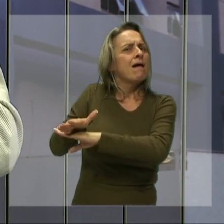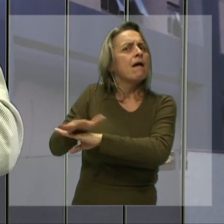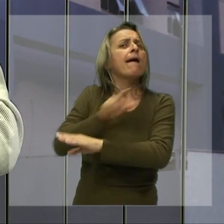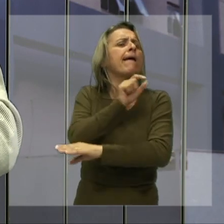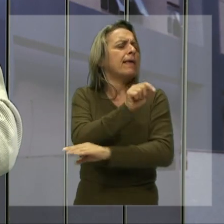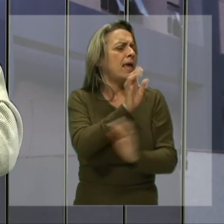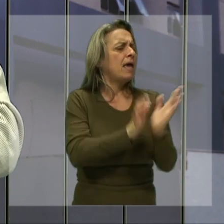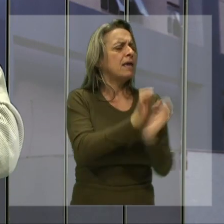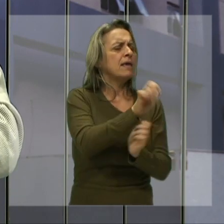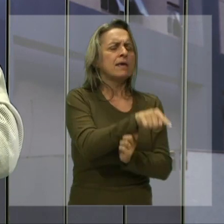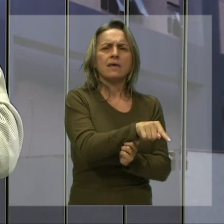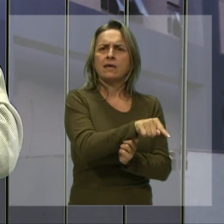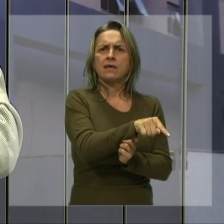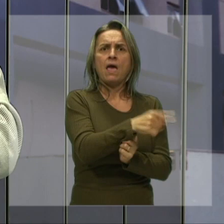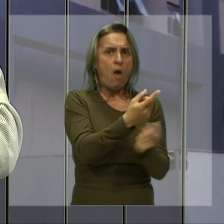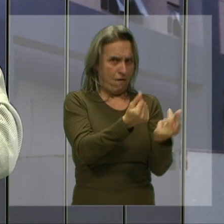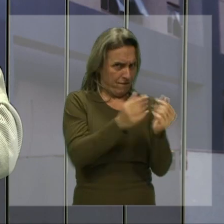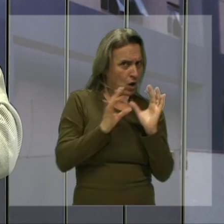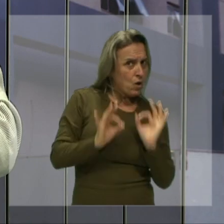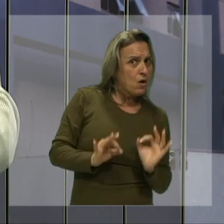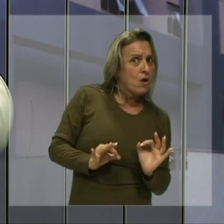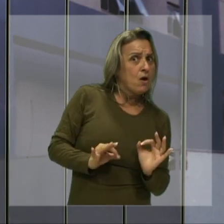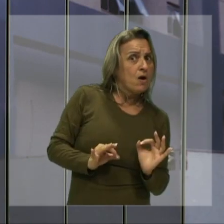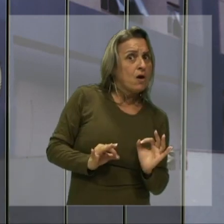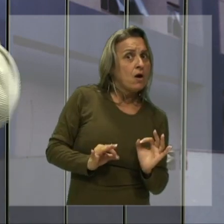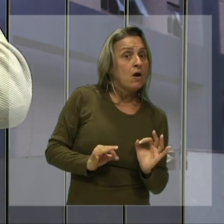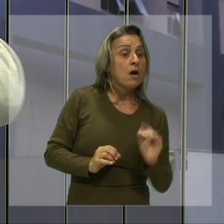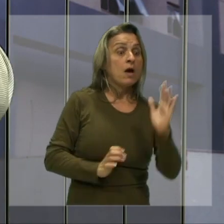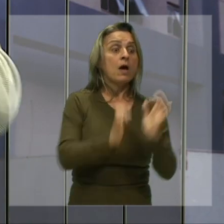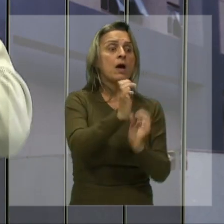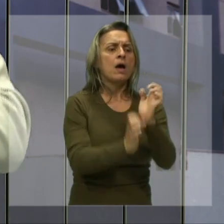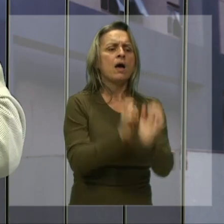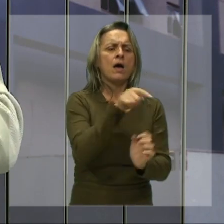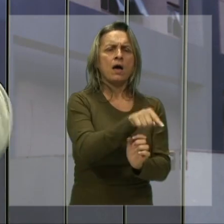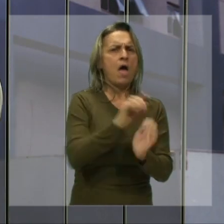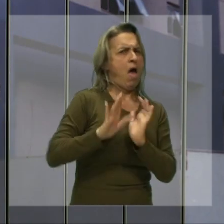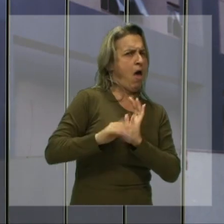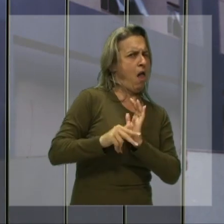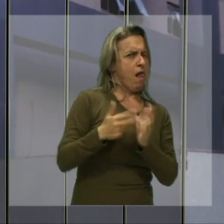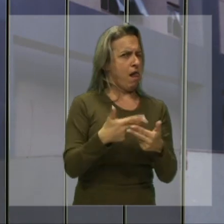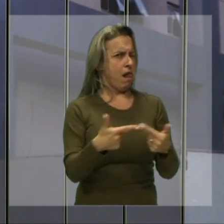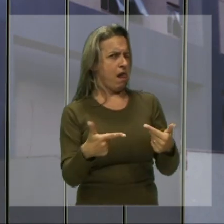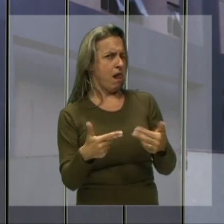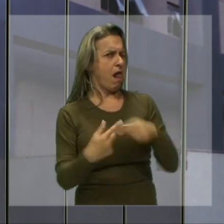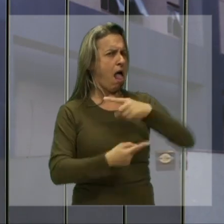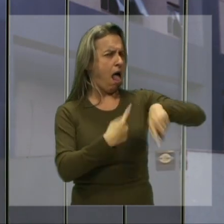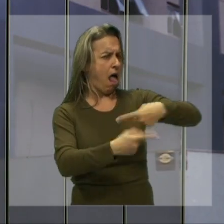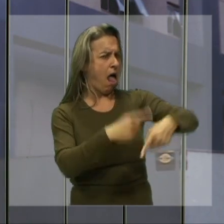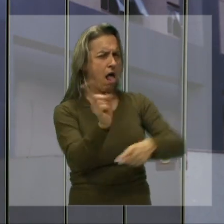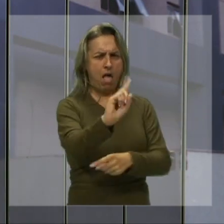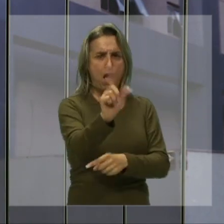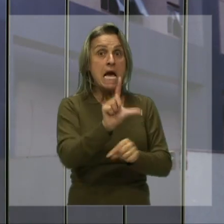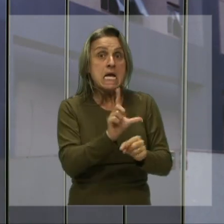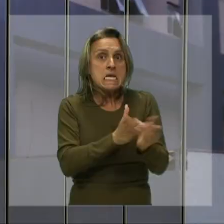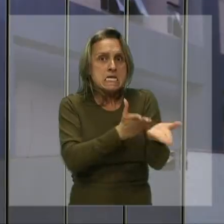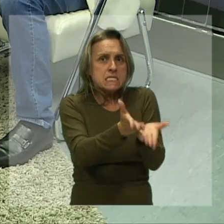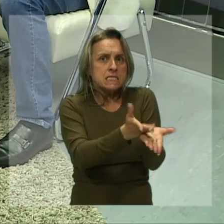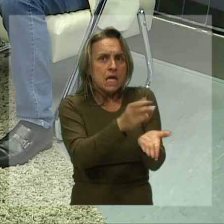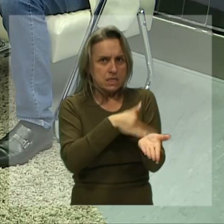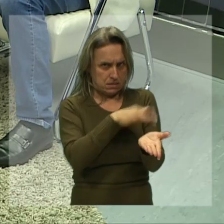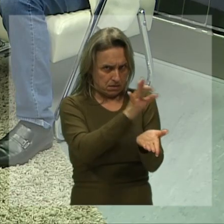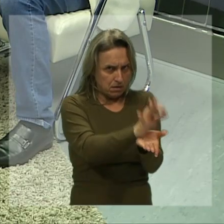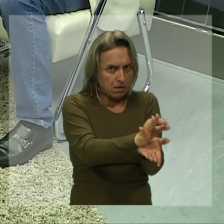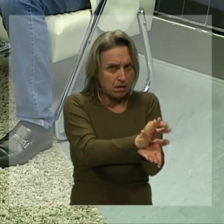empresa? O valor está justo? Essa empresa não tem rolo, foi feita a licitação certinha. Então, e isso